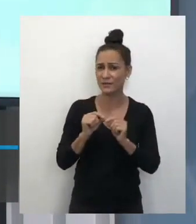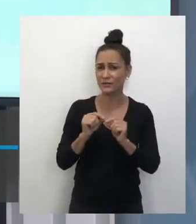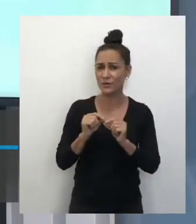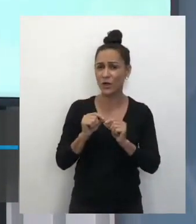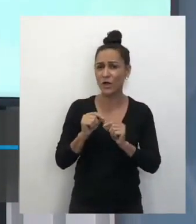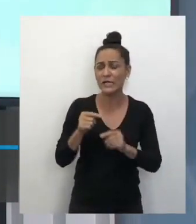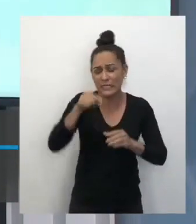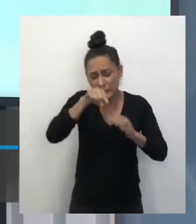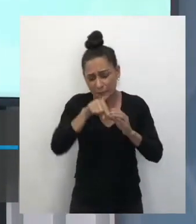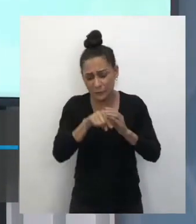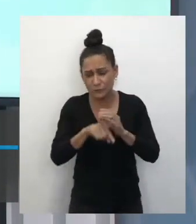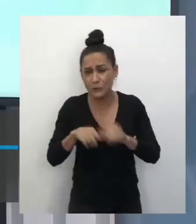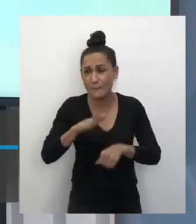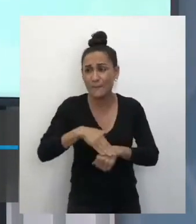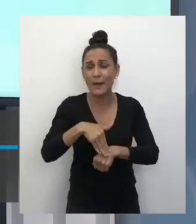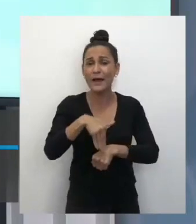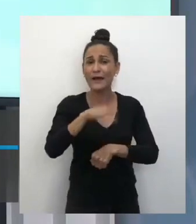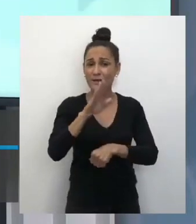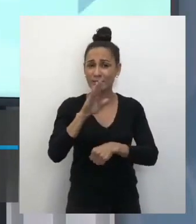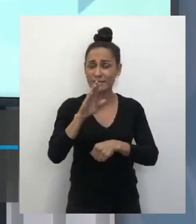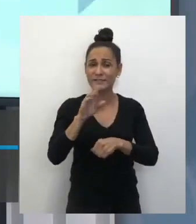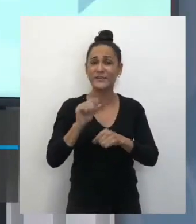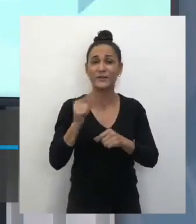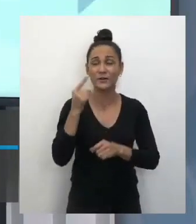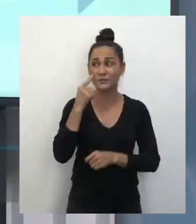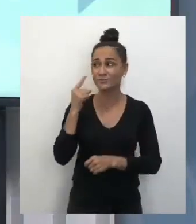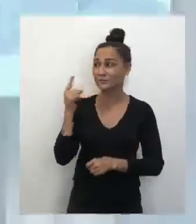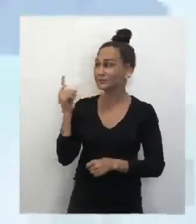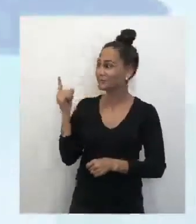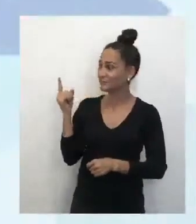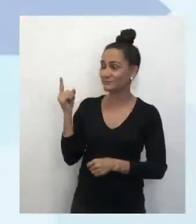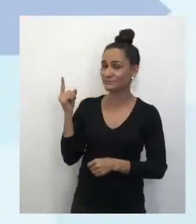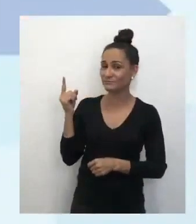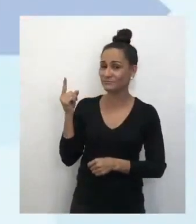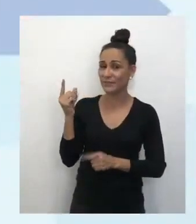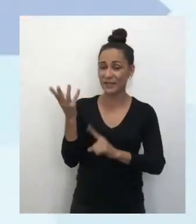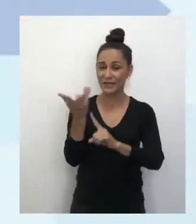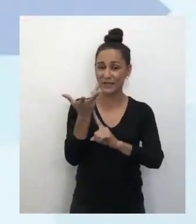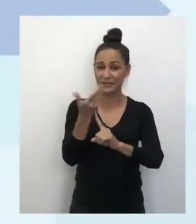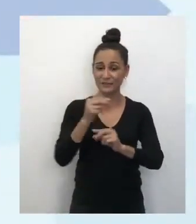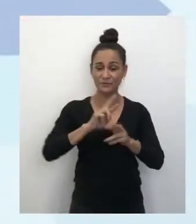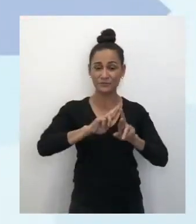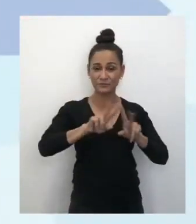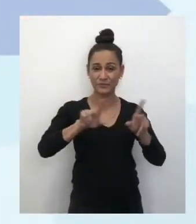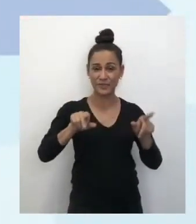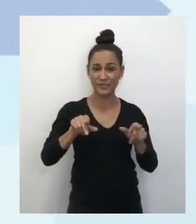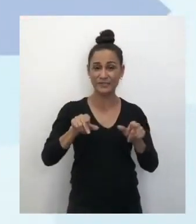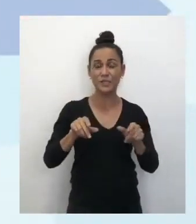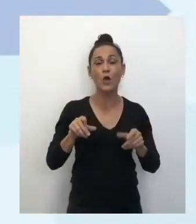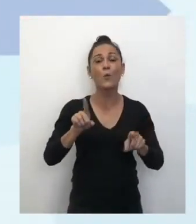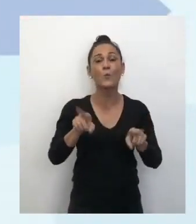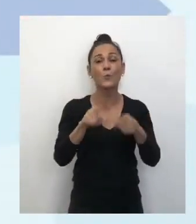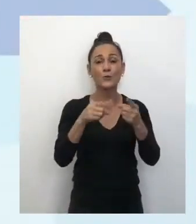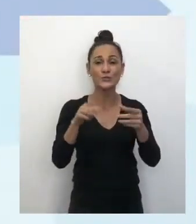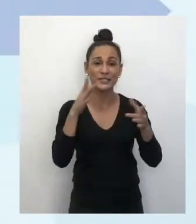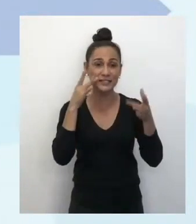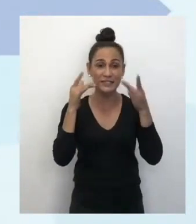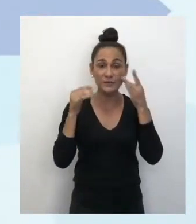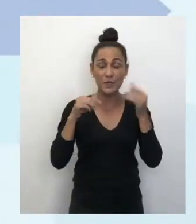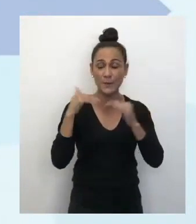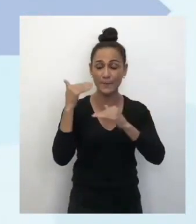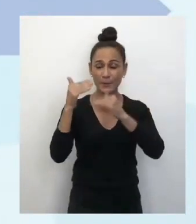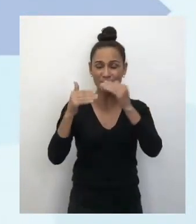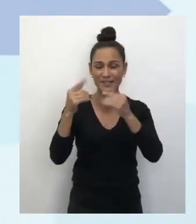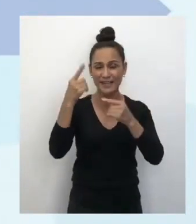gente aprofunda um pouquinho mais para chegar nessa habilidade? Vamos lá. Intervenção artística em música e teatro e processos de criação